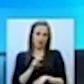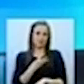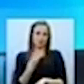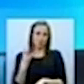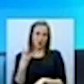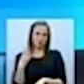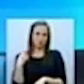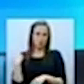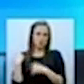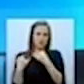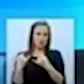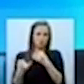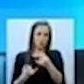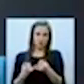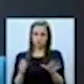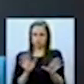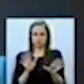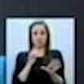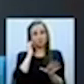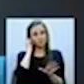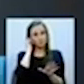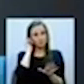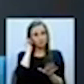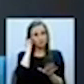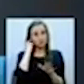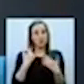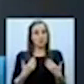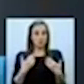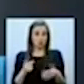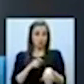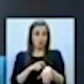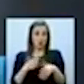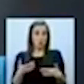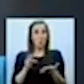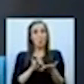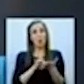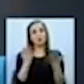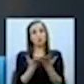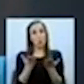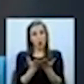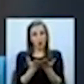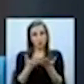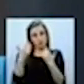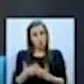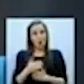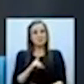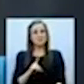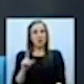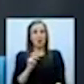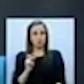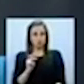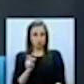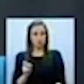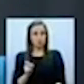gerações era indesejável. Neste momento, os manuais escolares oficialmente vigoram durante 6 anos. E os